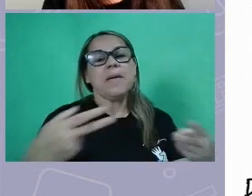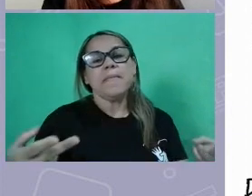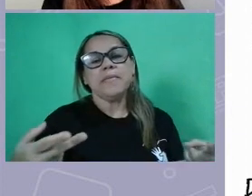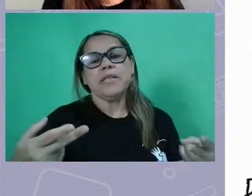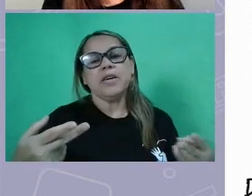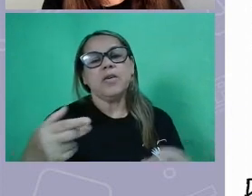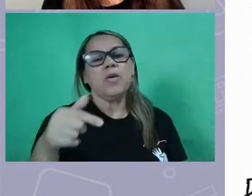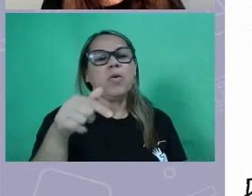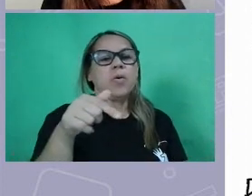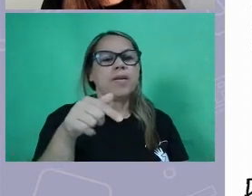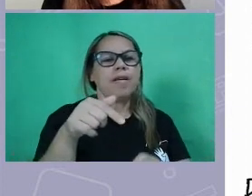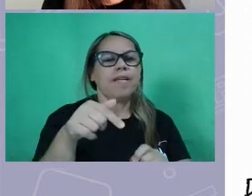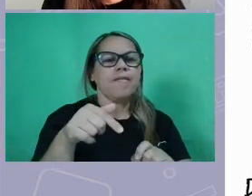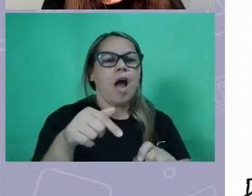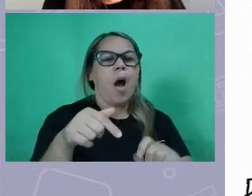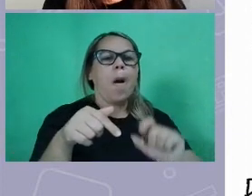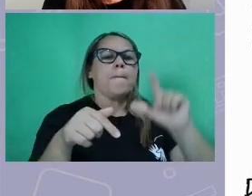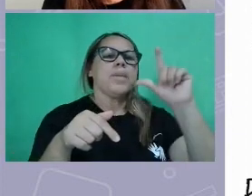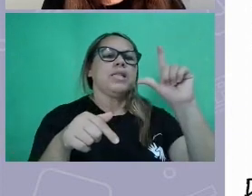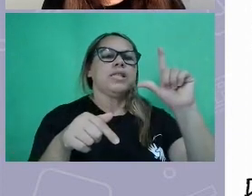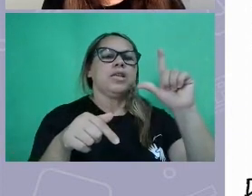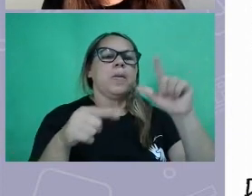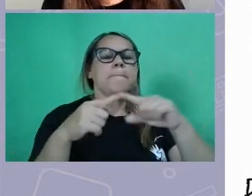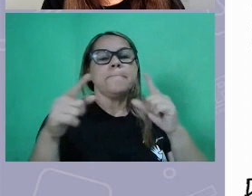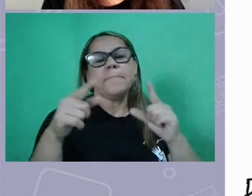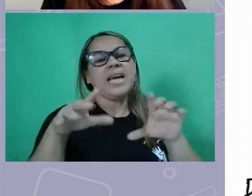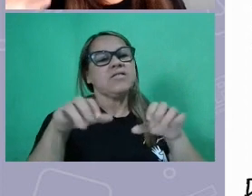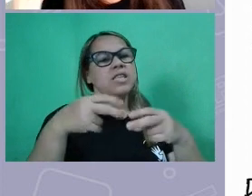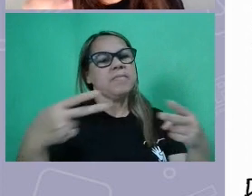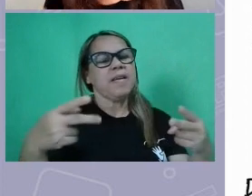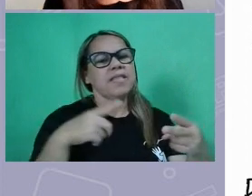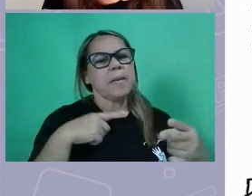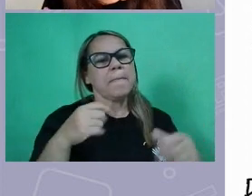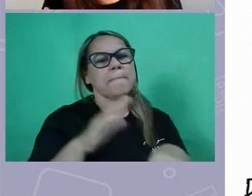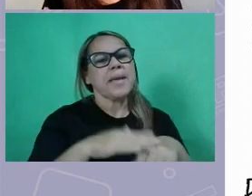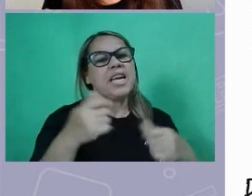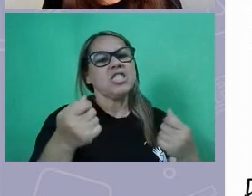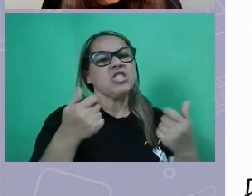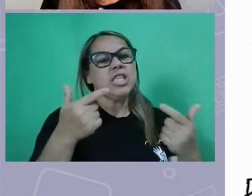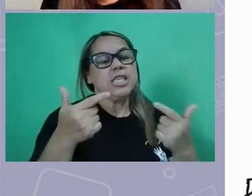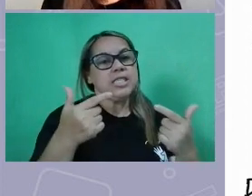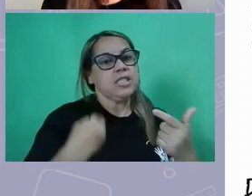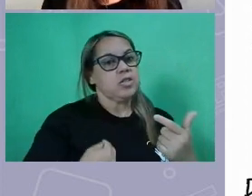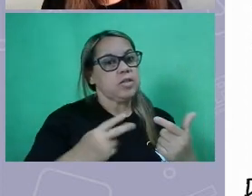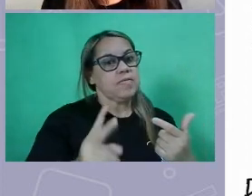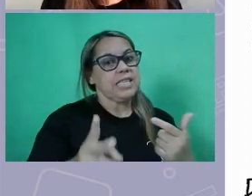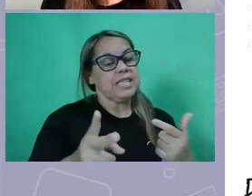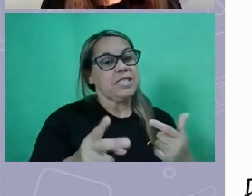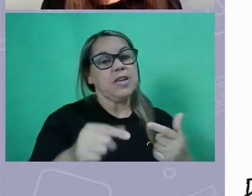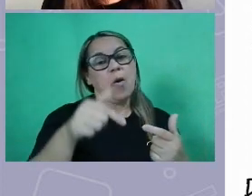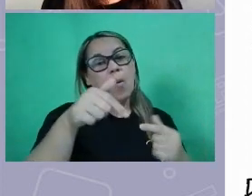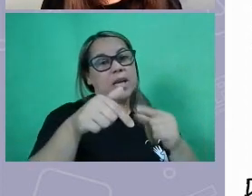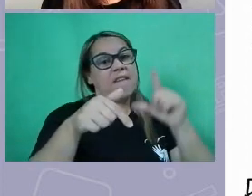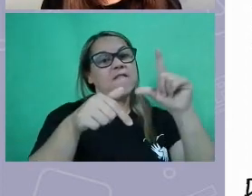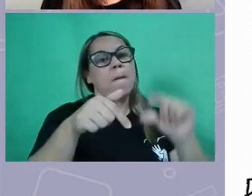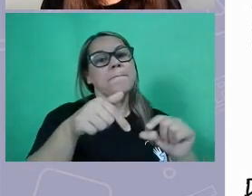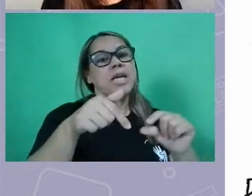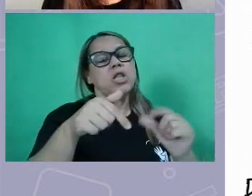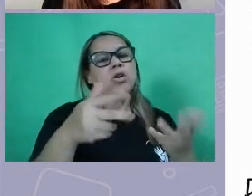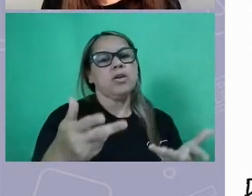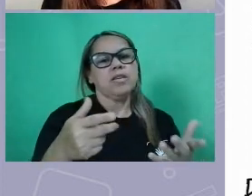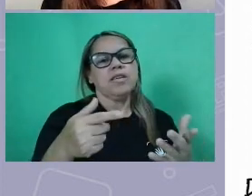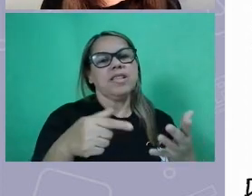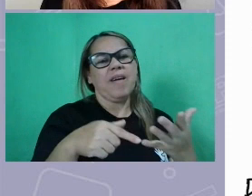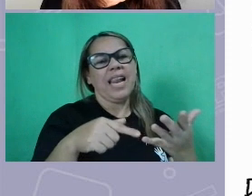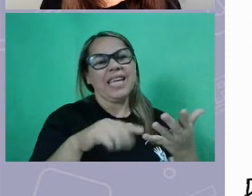aumenta mas o animal tem mais chance de sobreviver quanto menor for o que então essa alternativa tá incorreta né